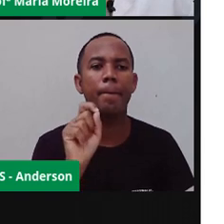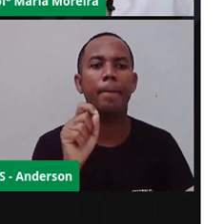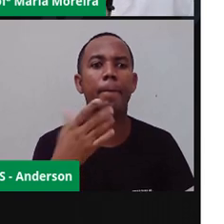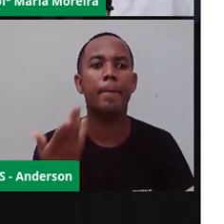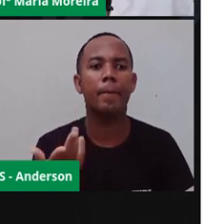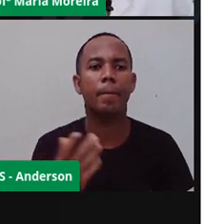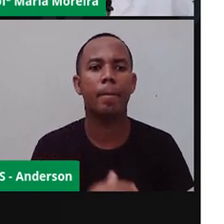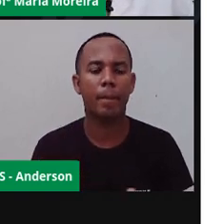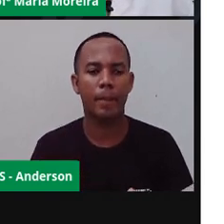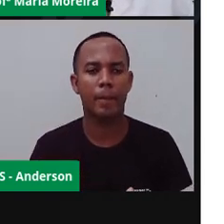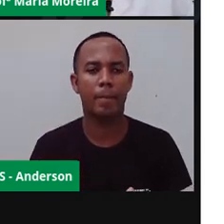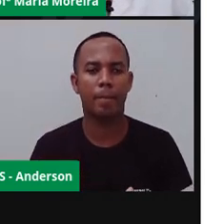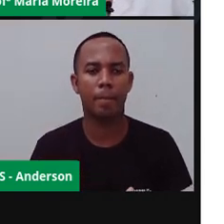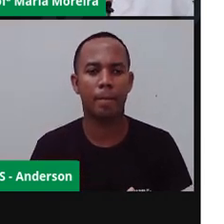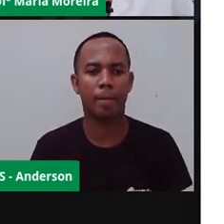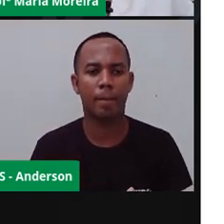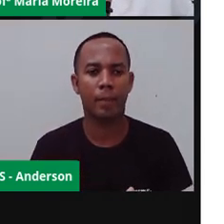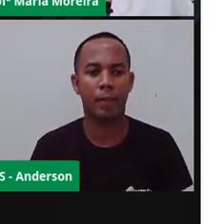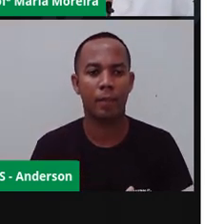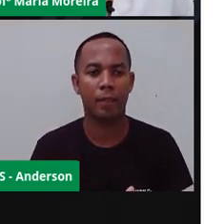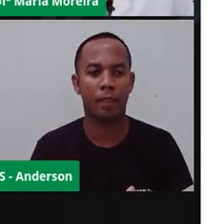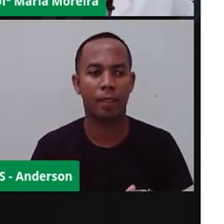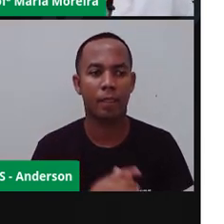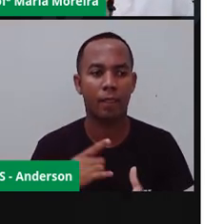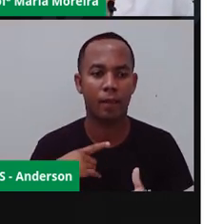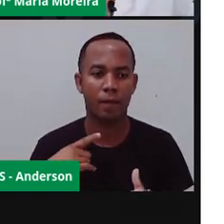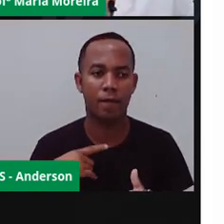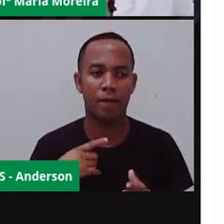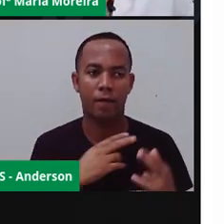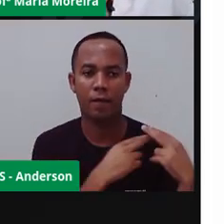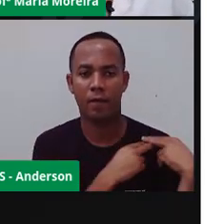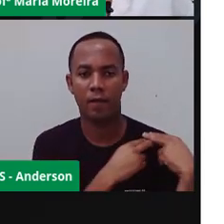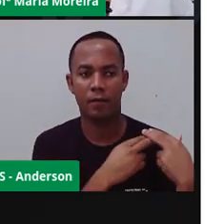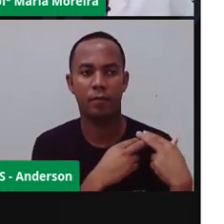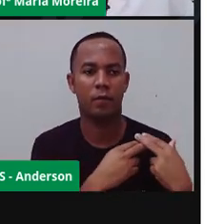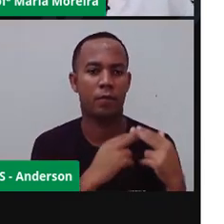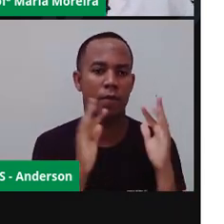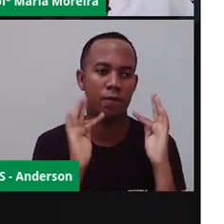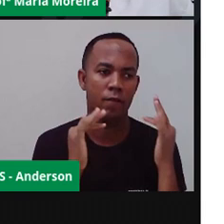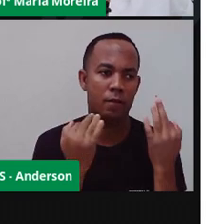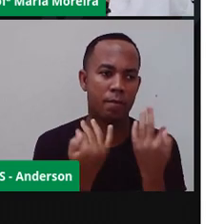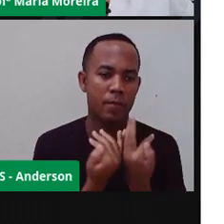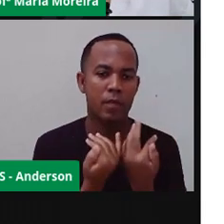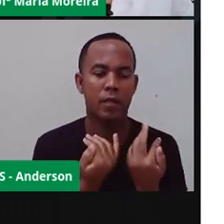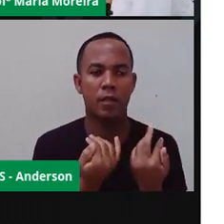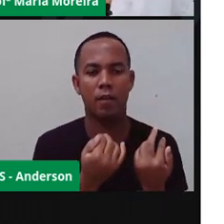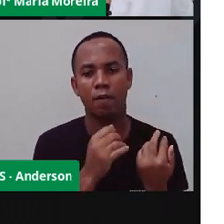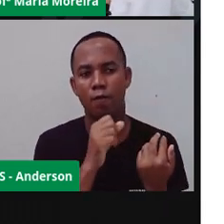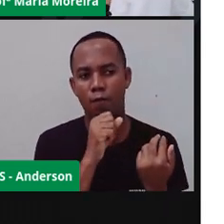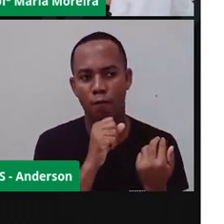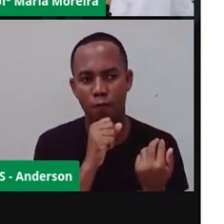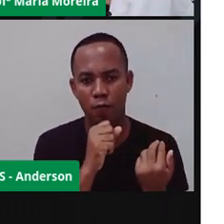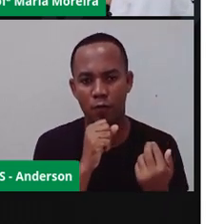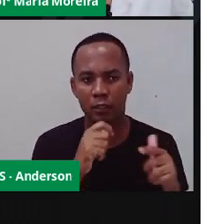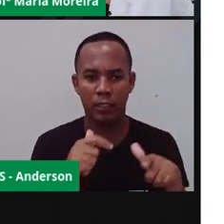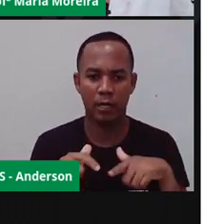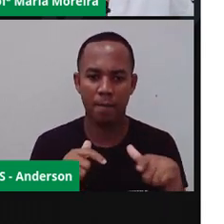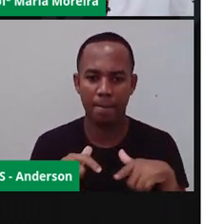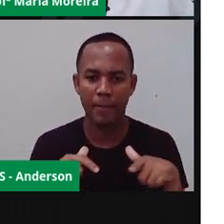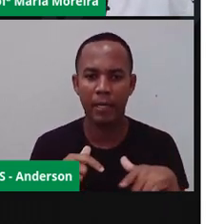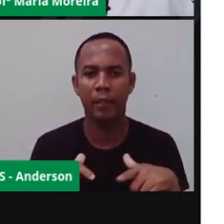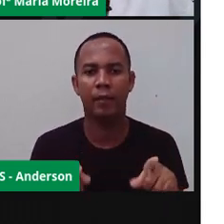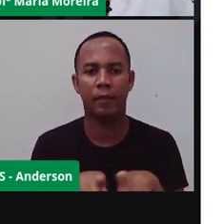Devem ter visto, desculpa, devem ter pais responsáveis aí, o avô ou um tio que trabalha aí na construção